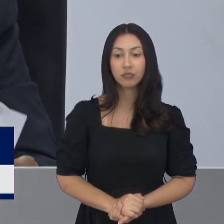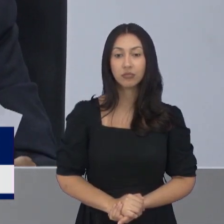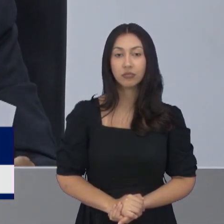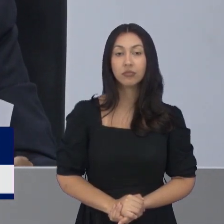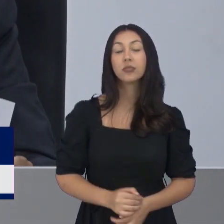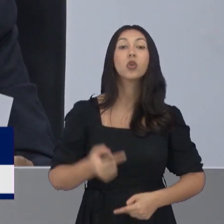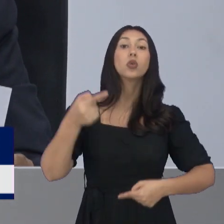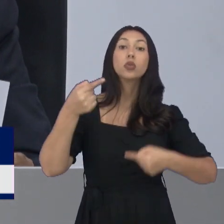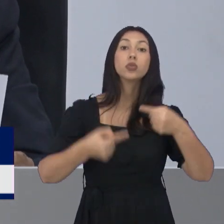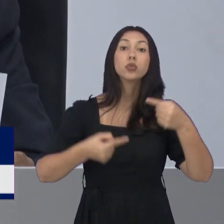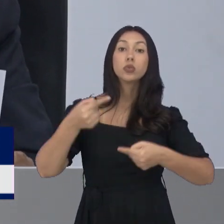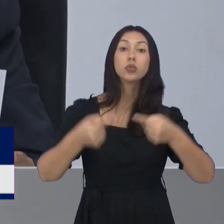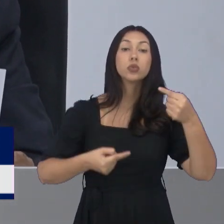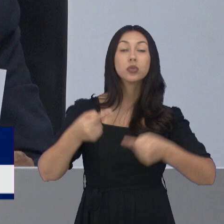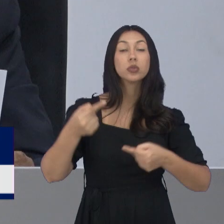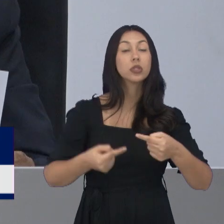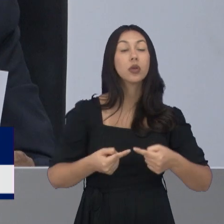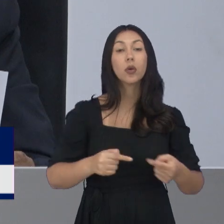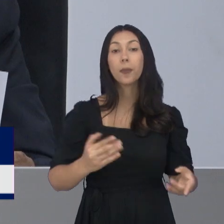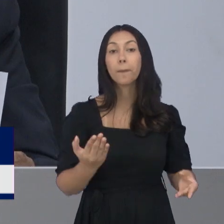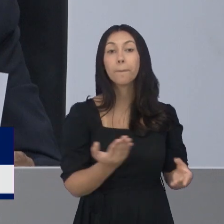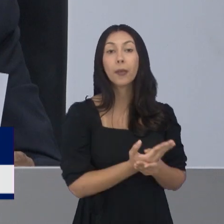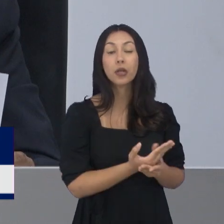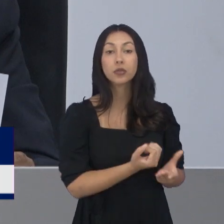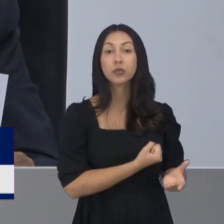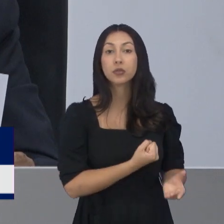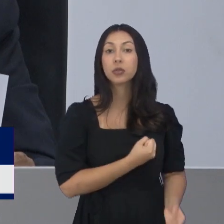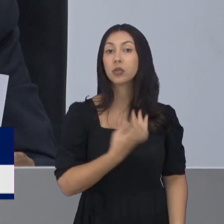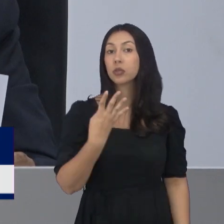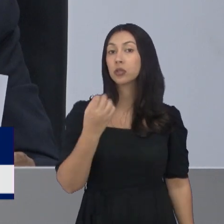Em discussão, o processo de número